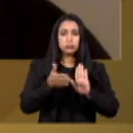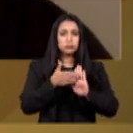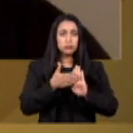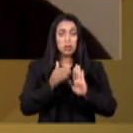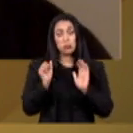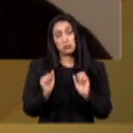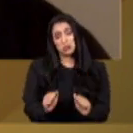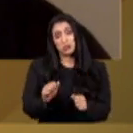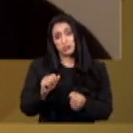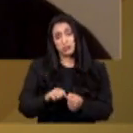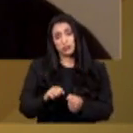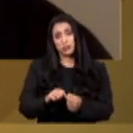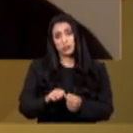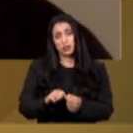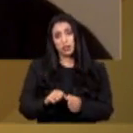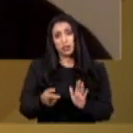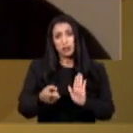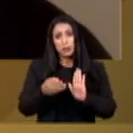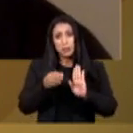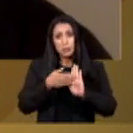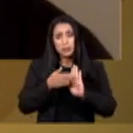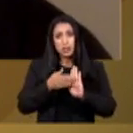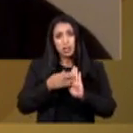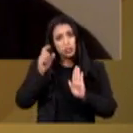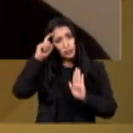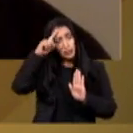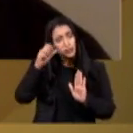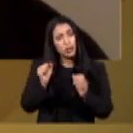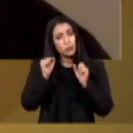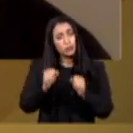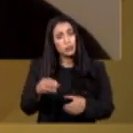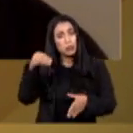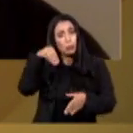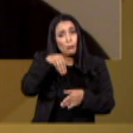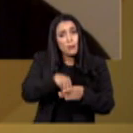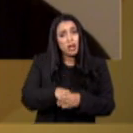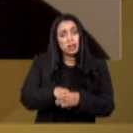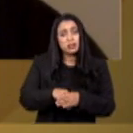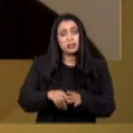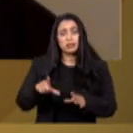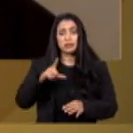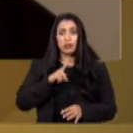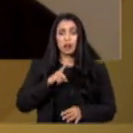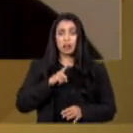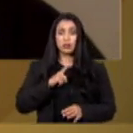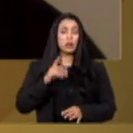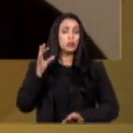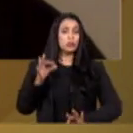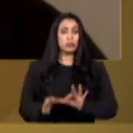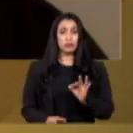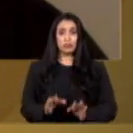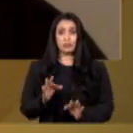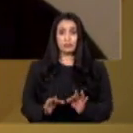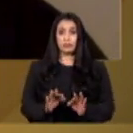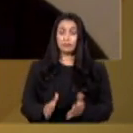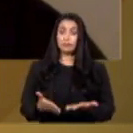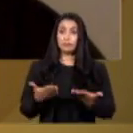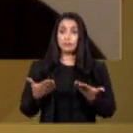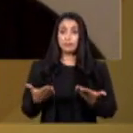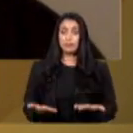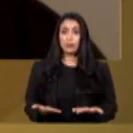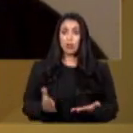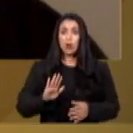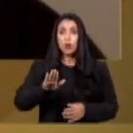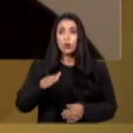assim é difícil falar um poder em texto em relação à questão tipicamente jurisdicional a